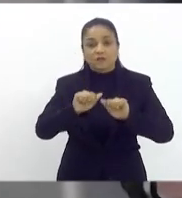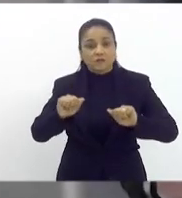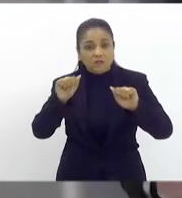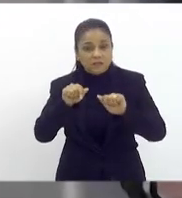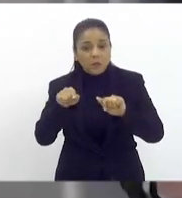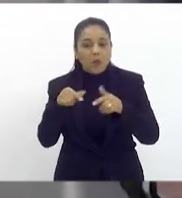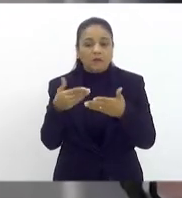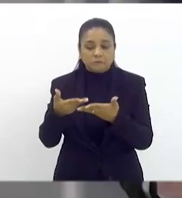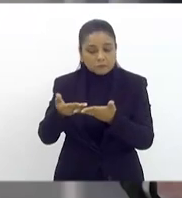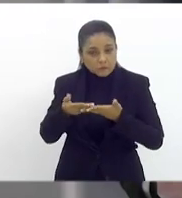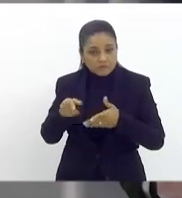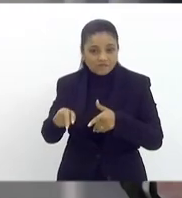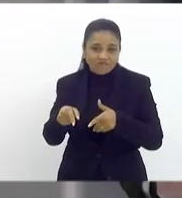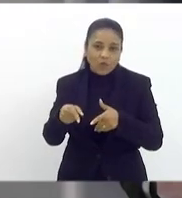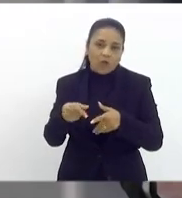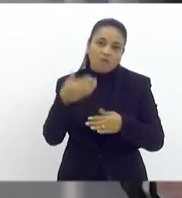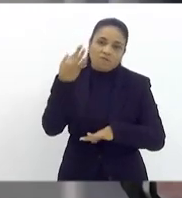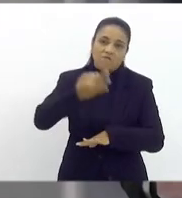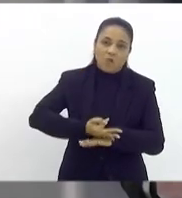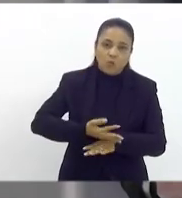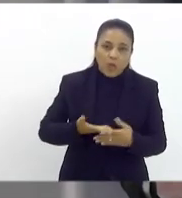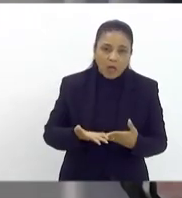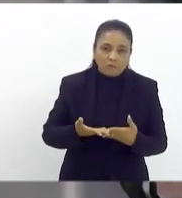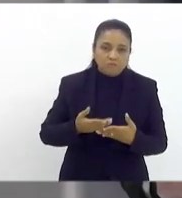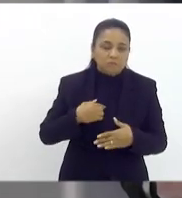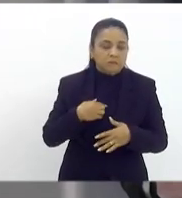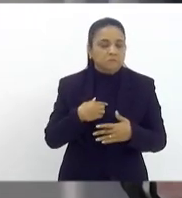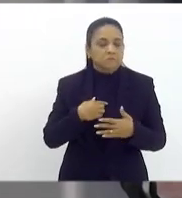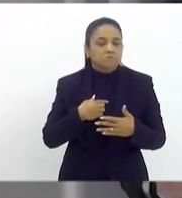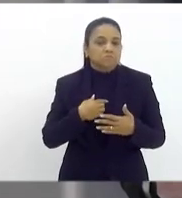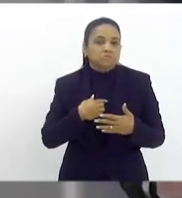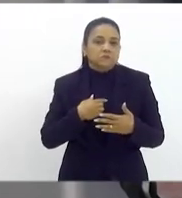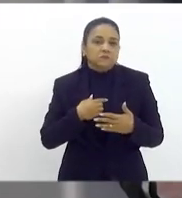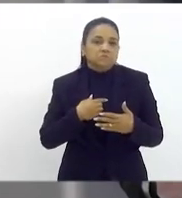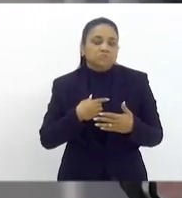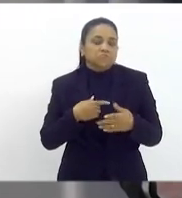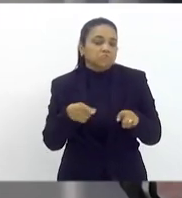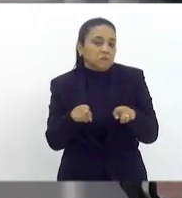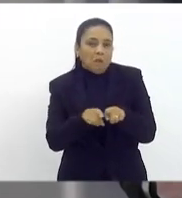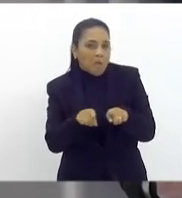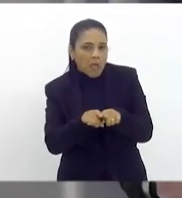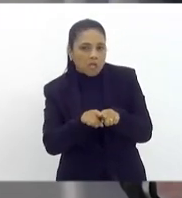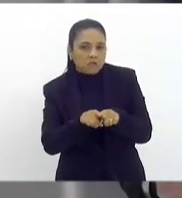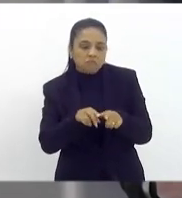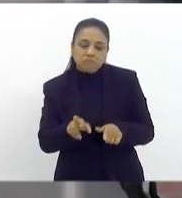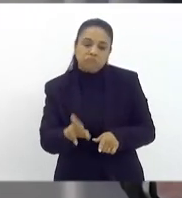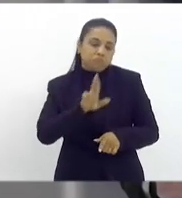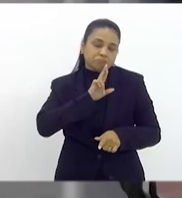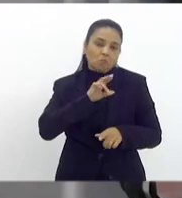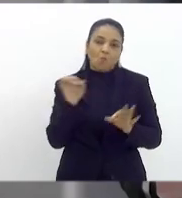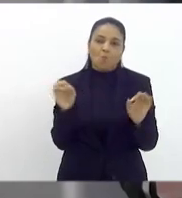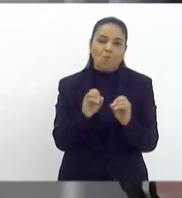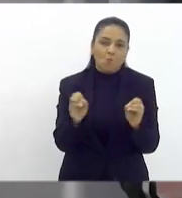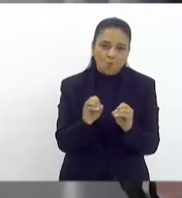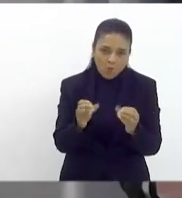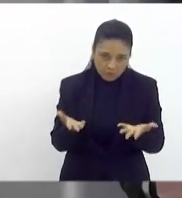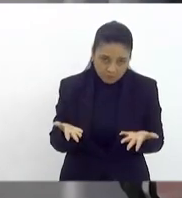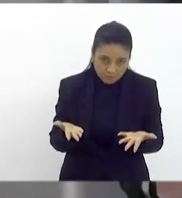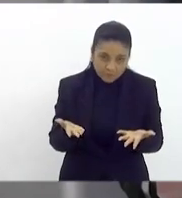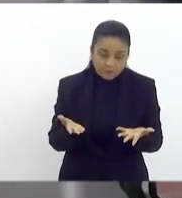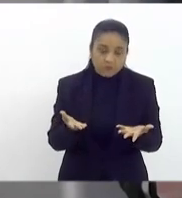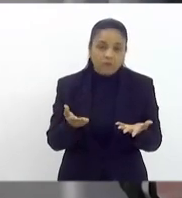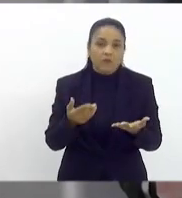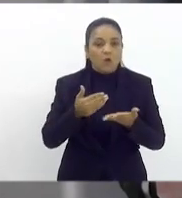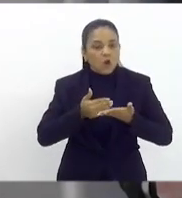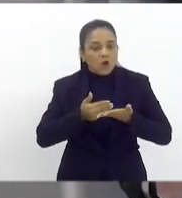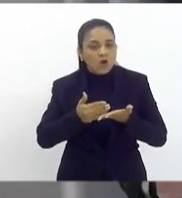elas não só não vieram, como também não se dignaram a enviar uma resposta adequada. Então, eu gostaria de